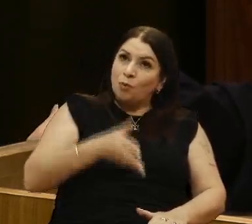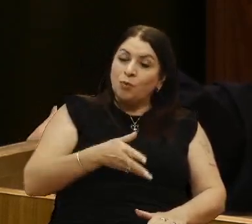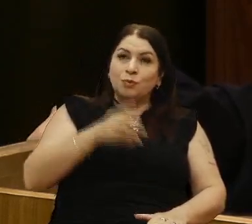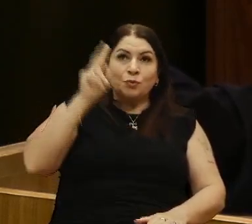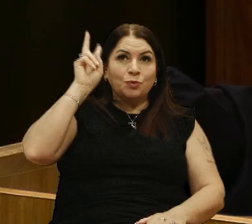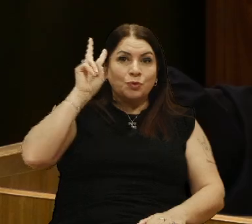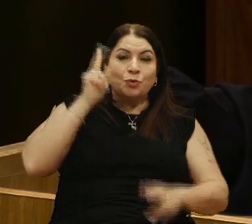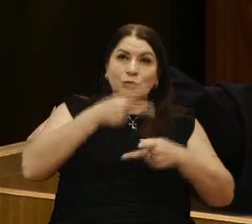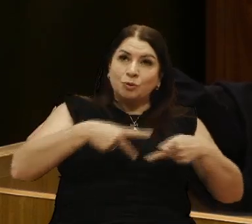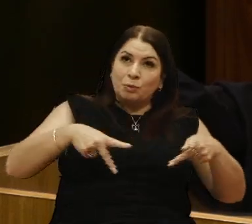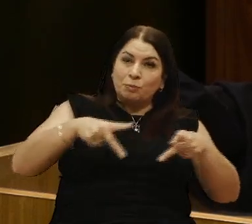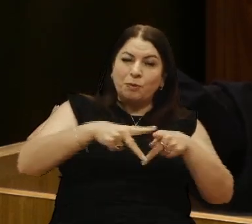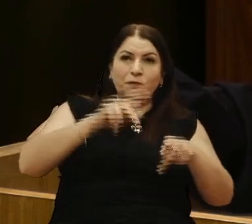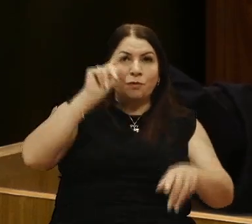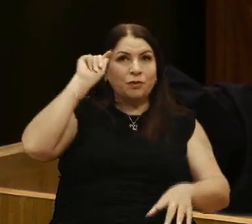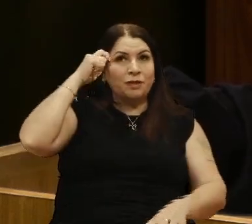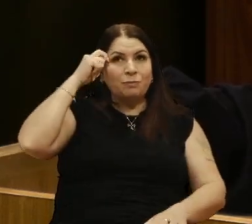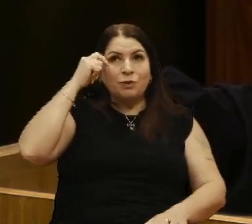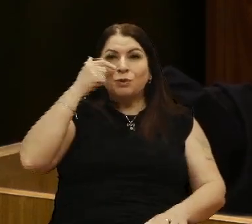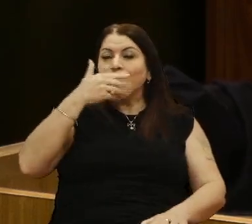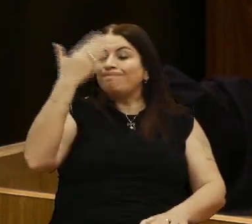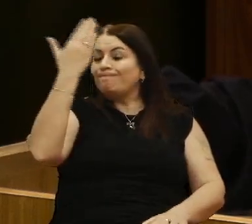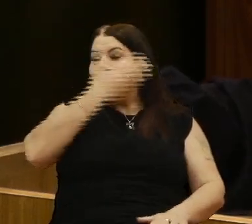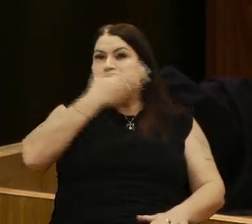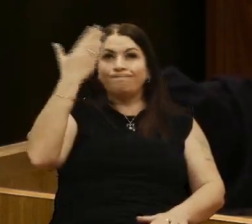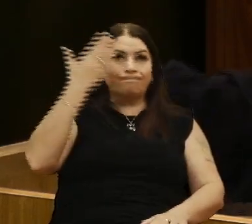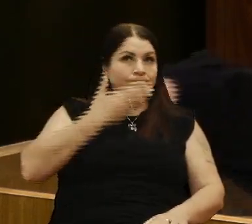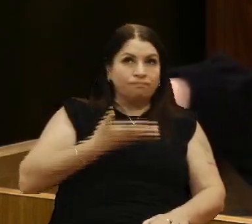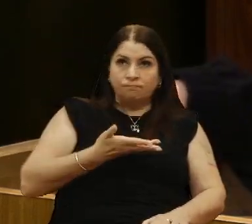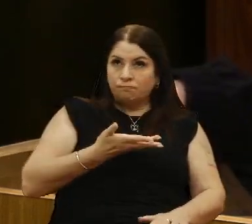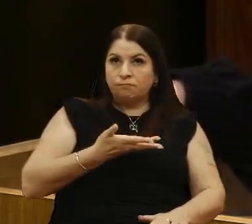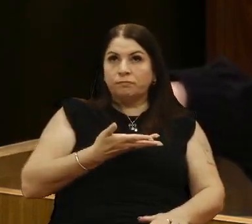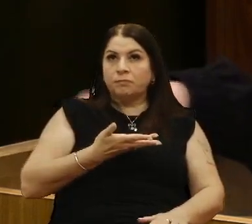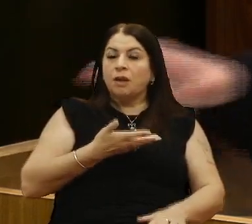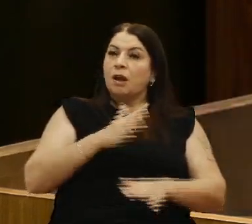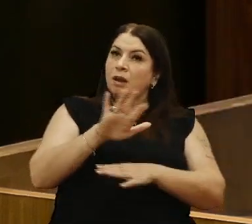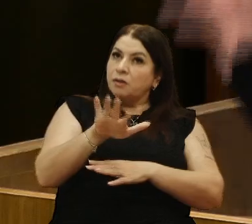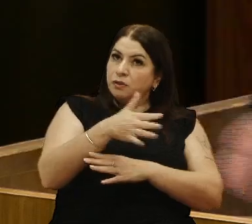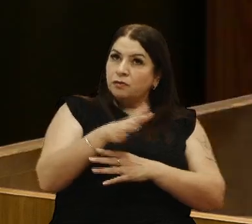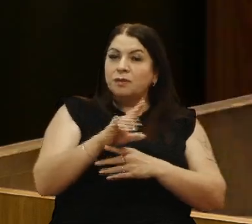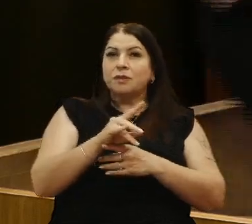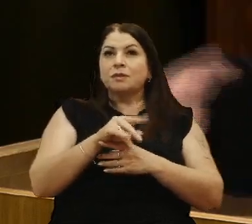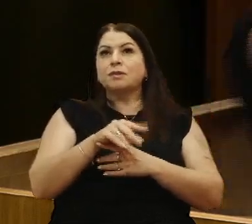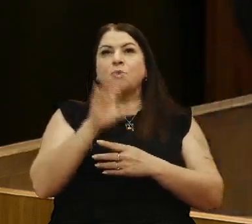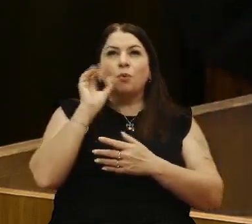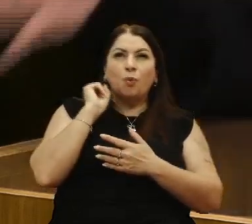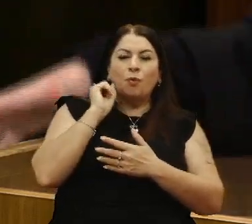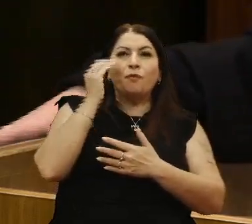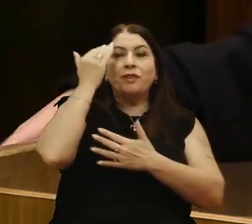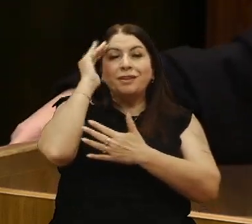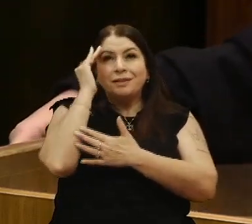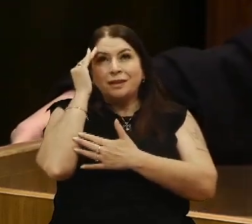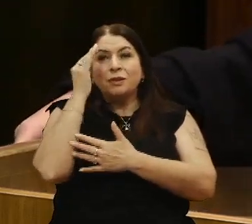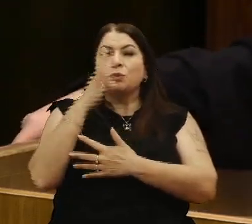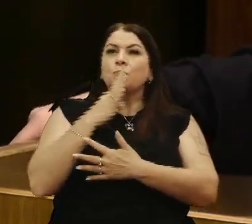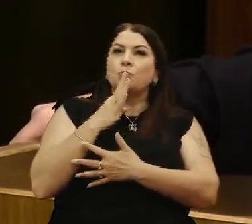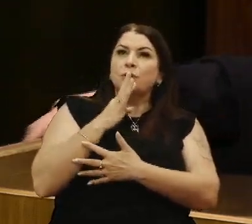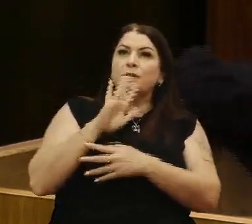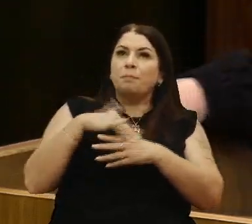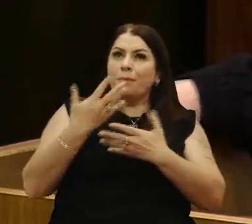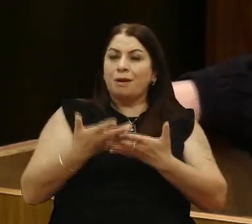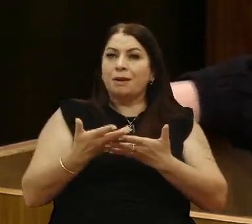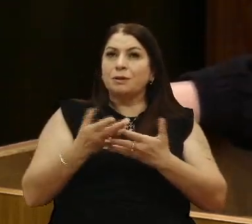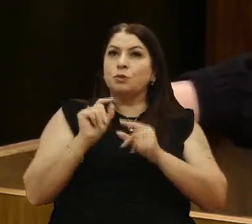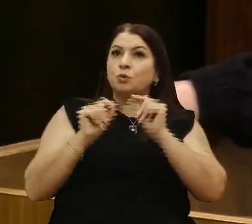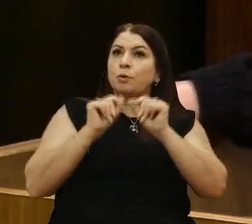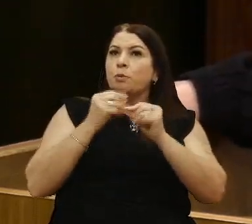história do povo negro é invisibilizada. Muitas vezes, a gente ouve, entende, conhece um pouco mais